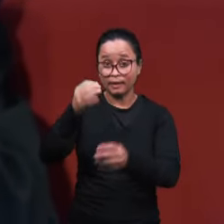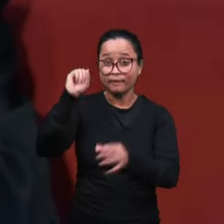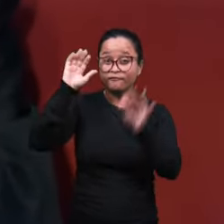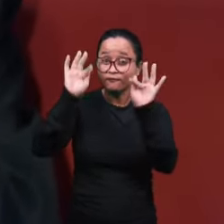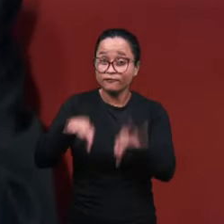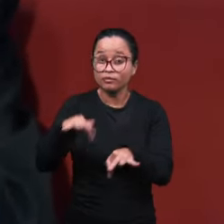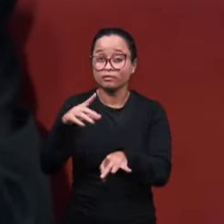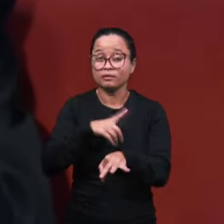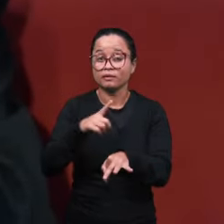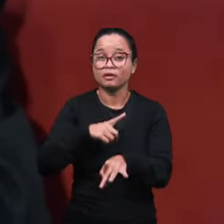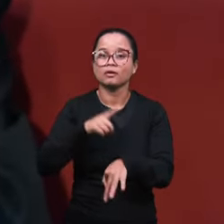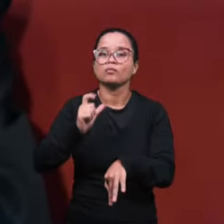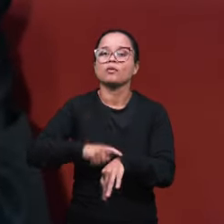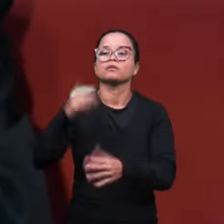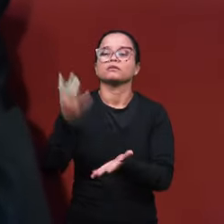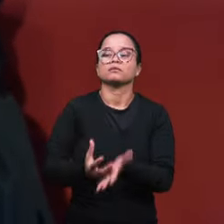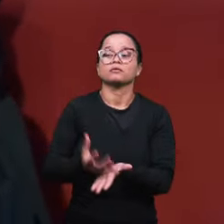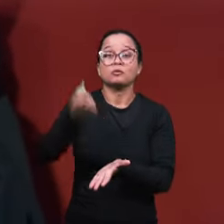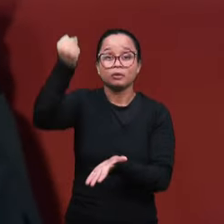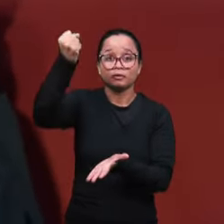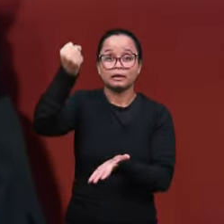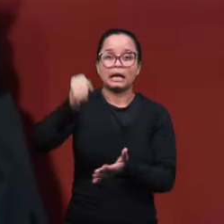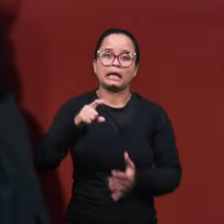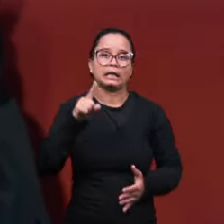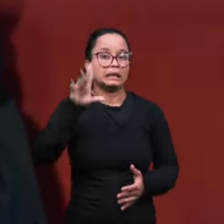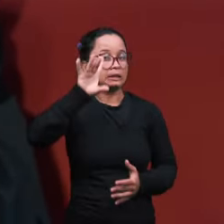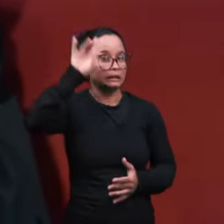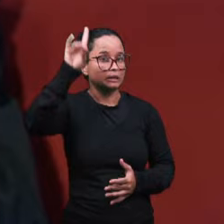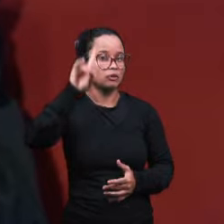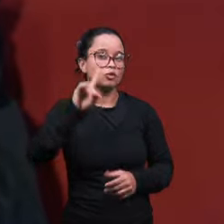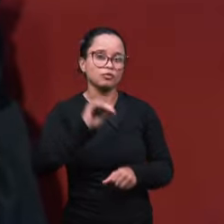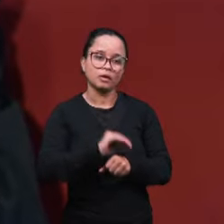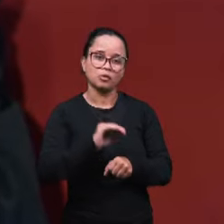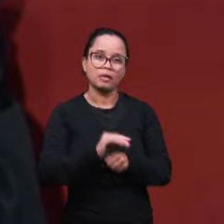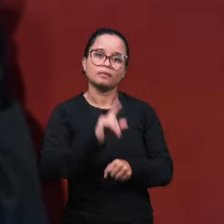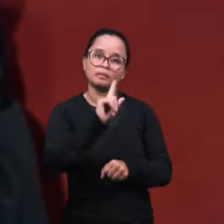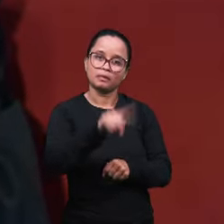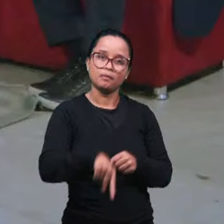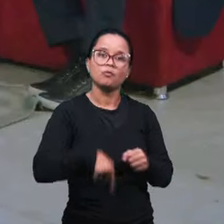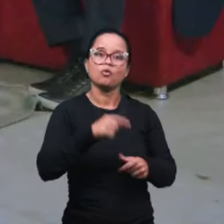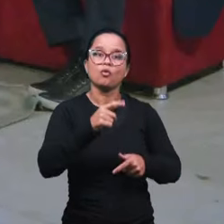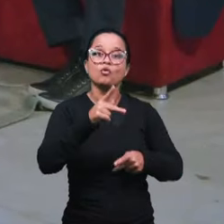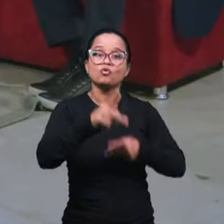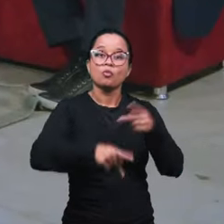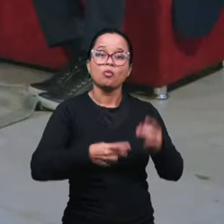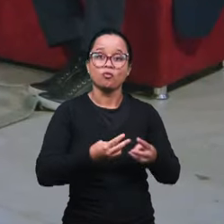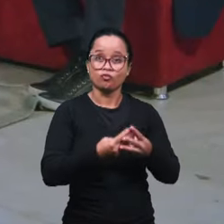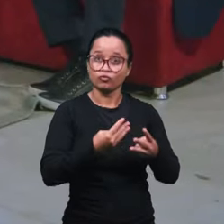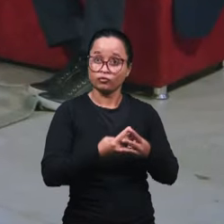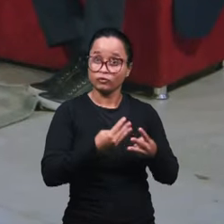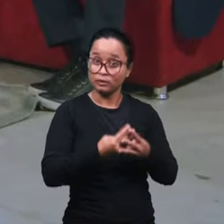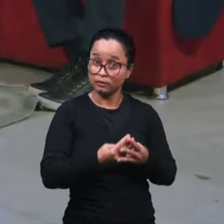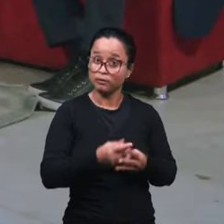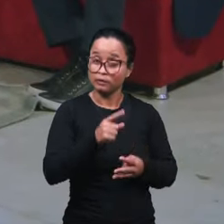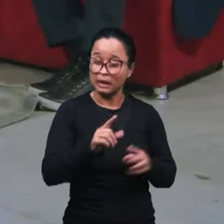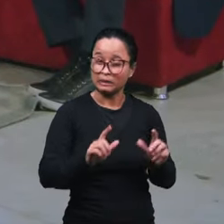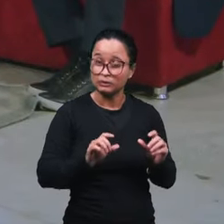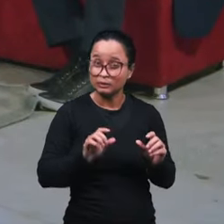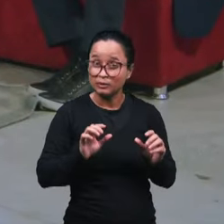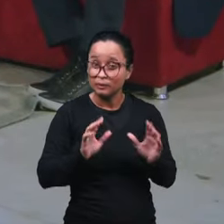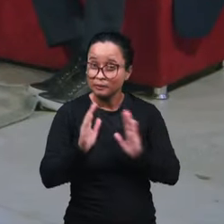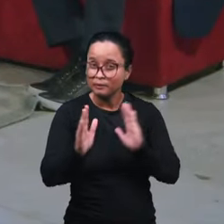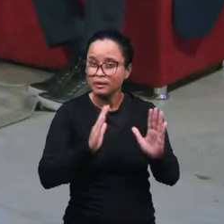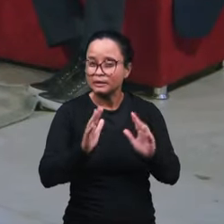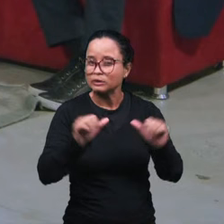Deus vai tratar depois com os judeus no período da grande tribulação. É, muito bem. Eu Isso até... é importante. É,